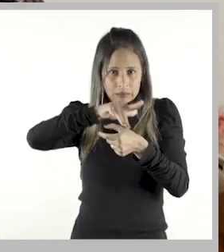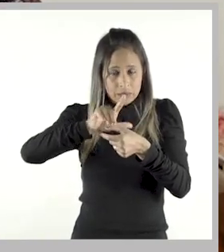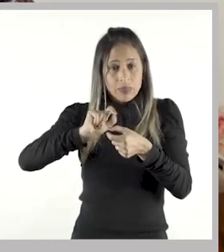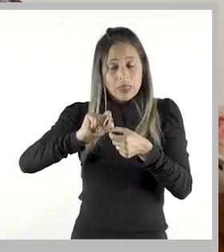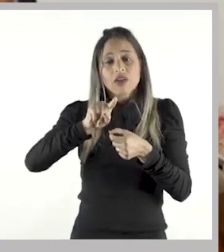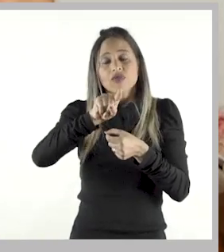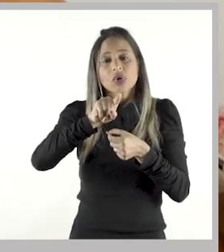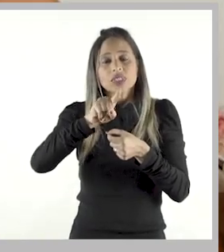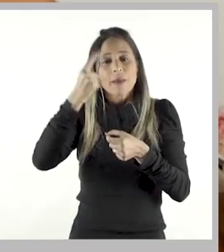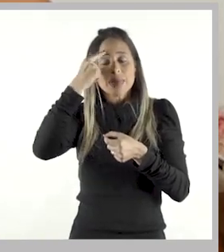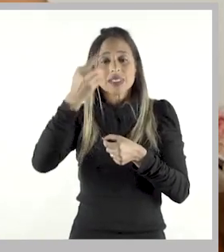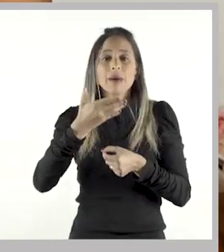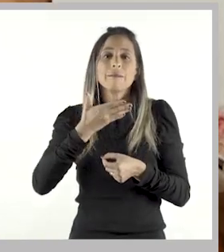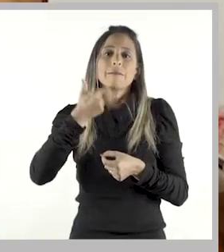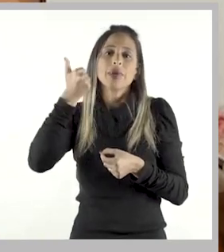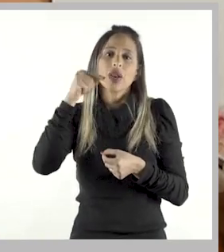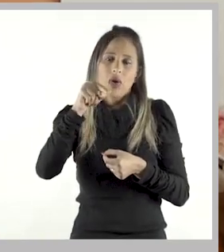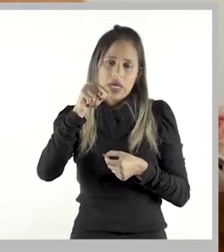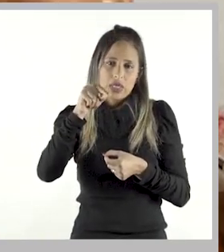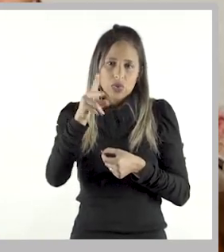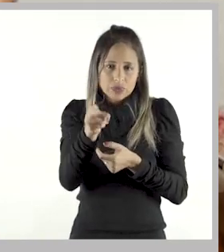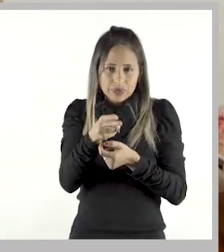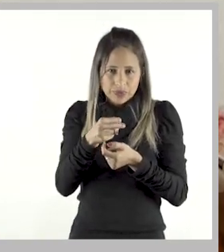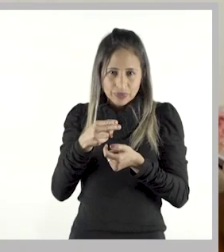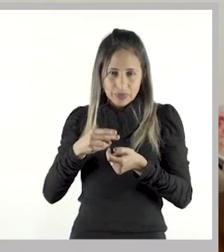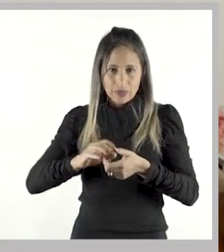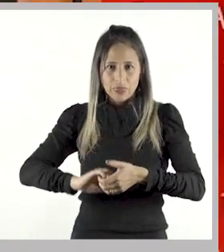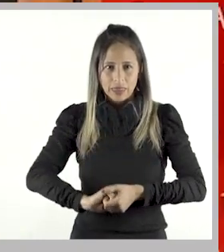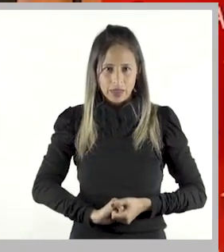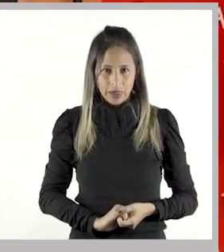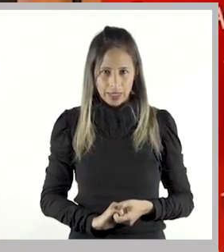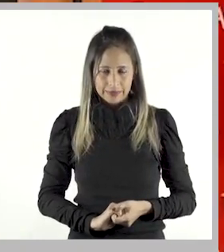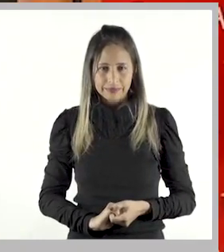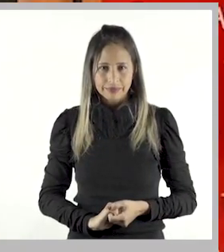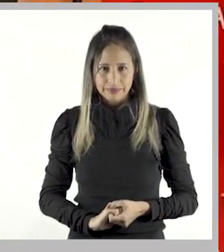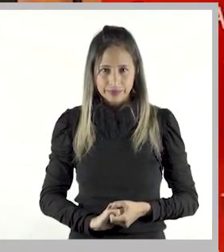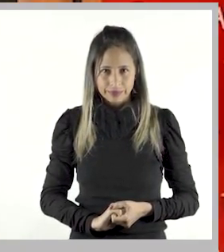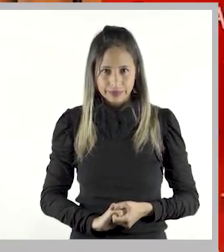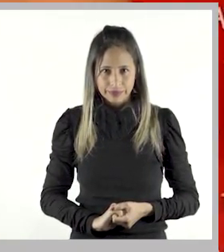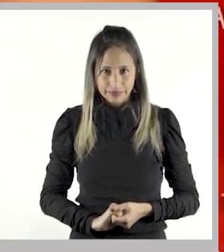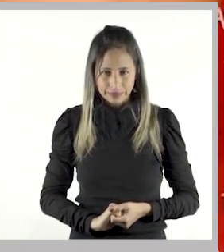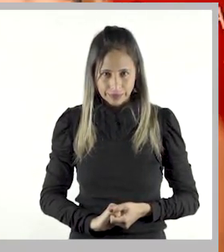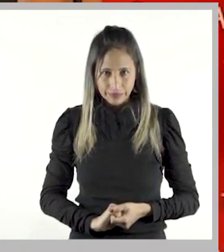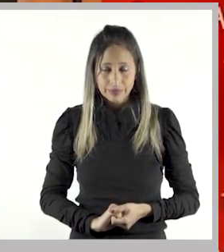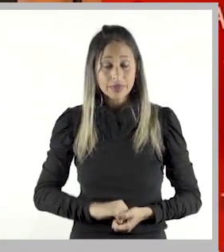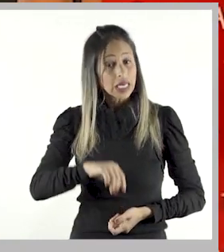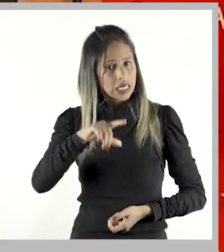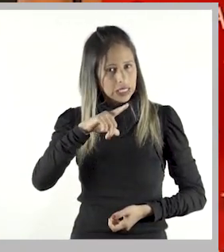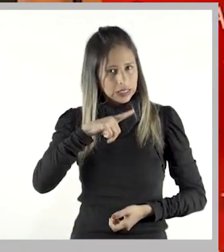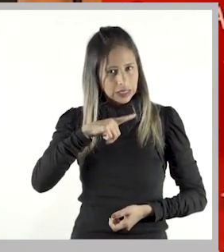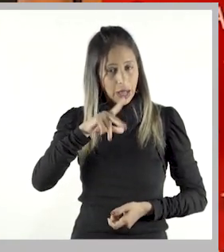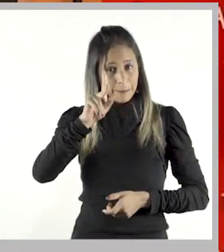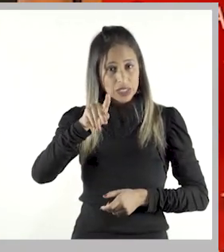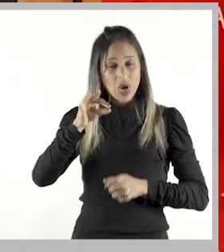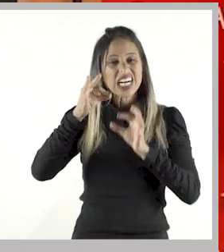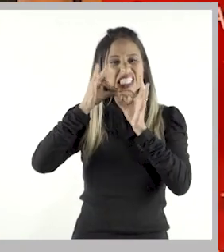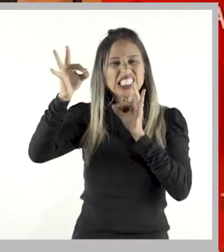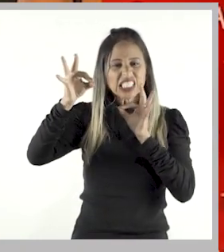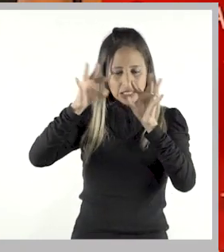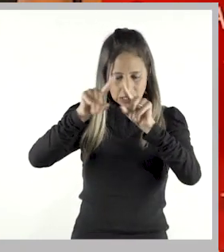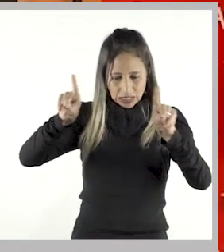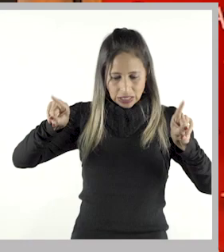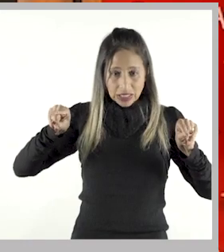isso, esse desenho. Uma coisa importante, tem gente que coloca fita crepe em volta para criar uma espécie de